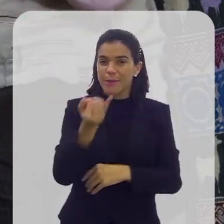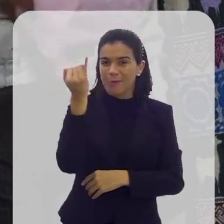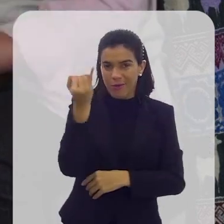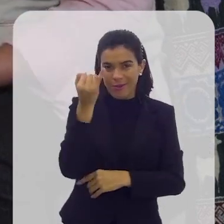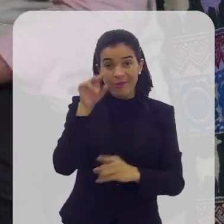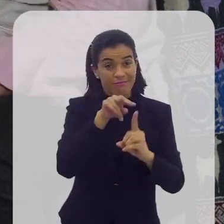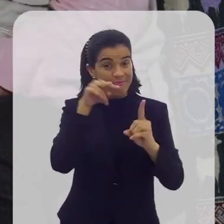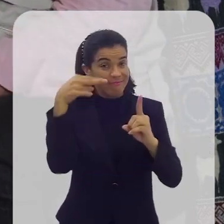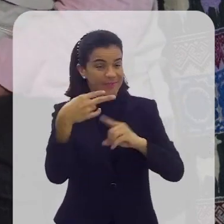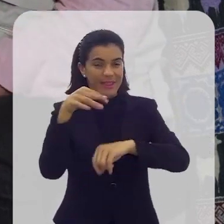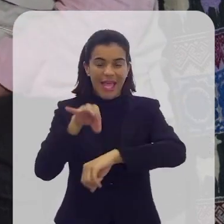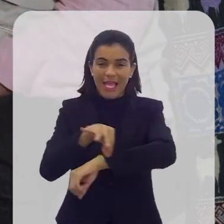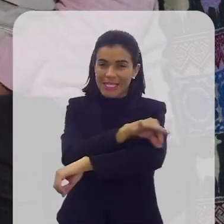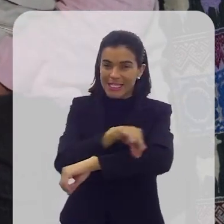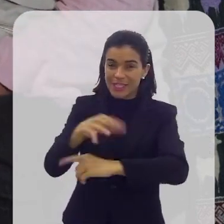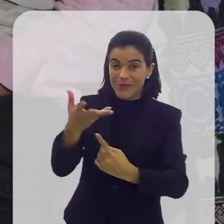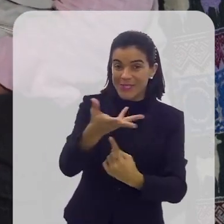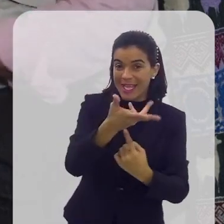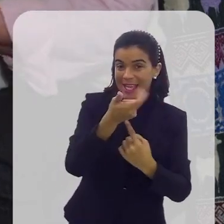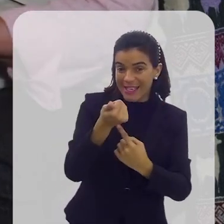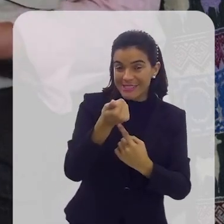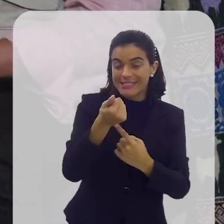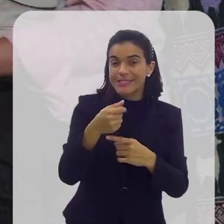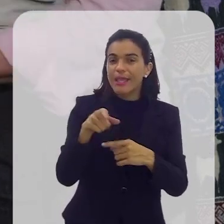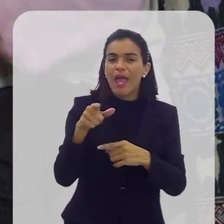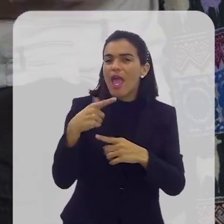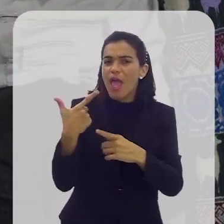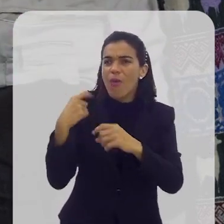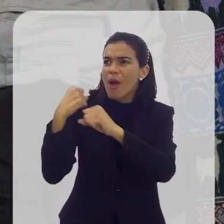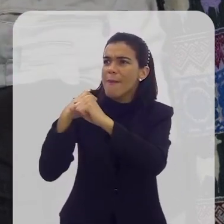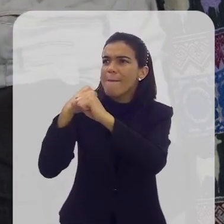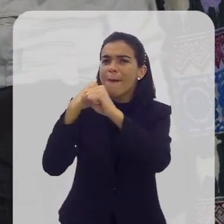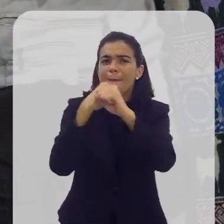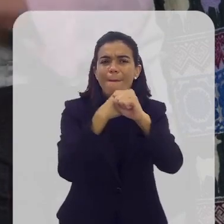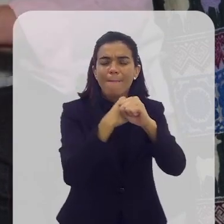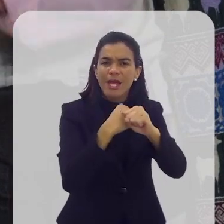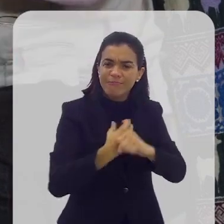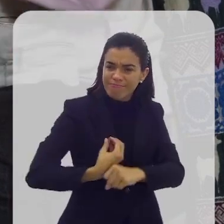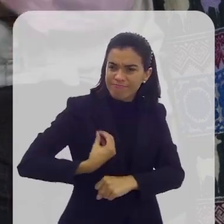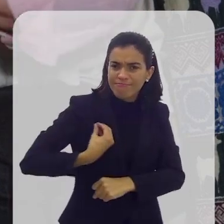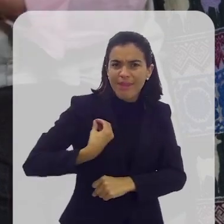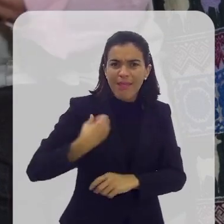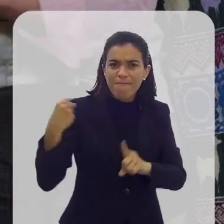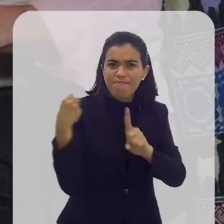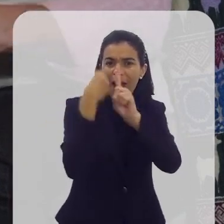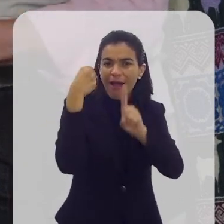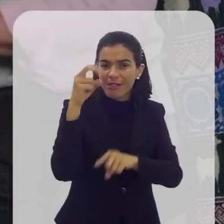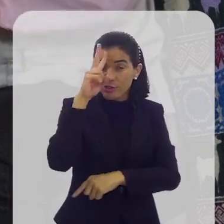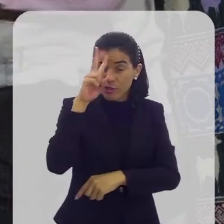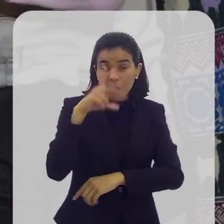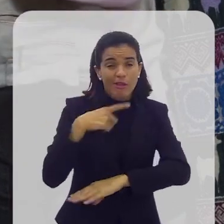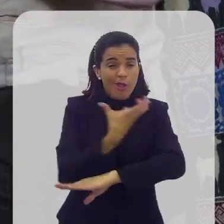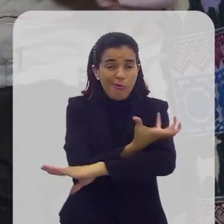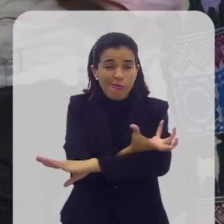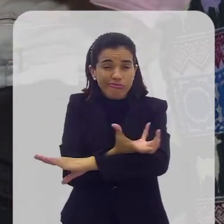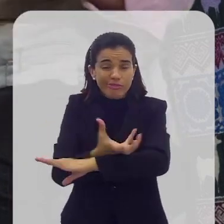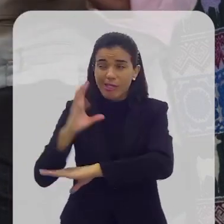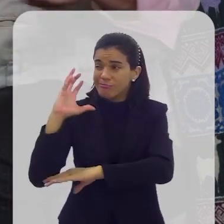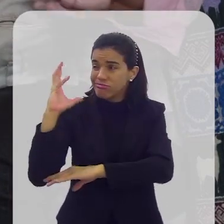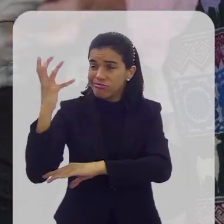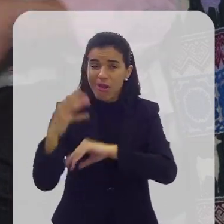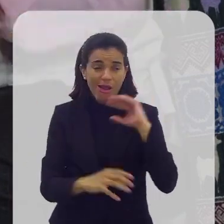tem um nome? Salão Nobre. Esse é o Salão Nobre. Esse é o Salão Nobre. E, de fato, é o salão mais enobrecido, mais